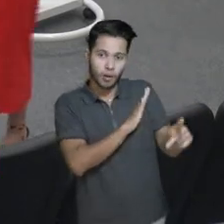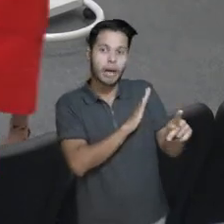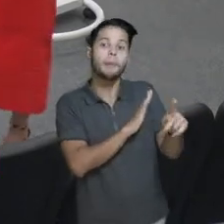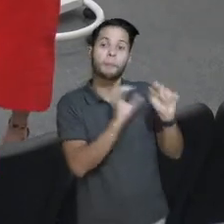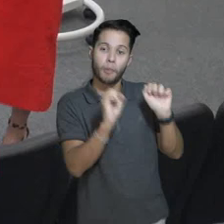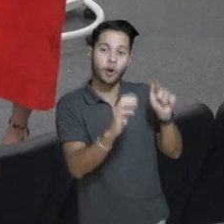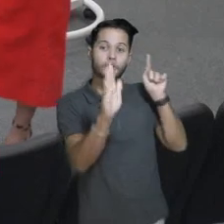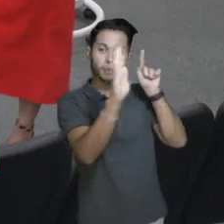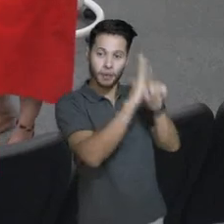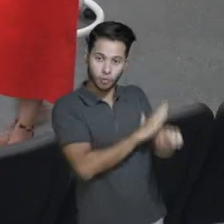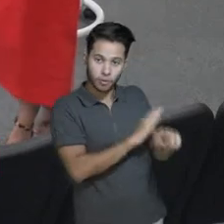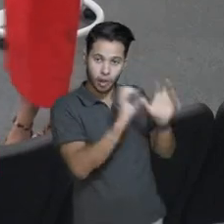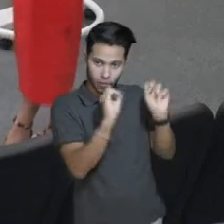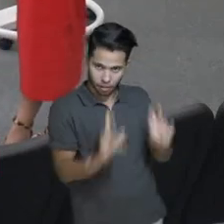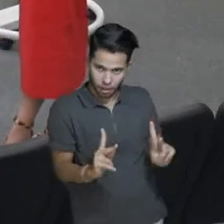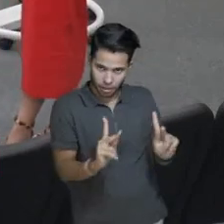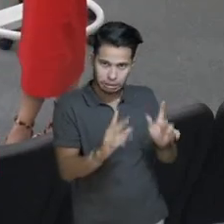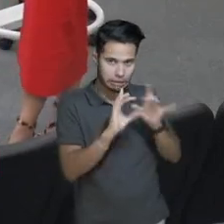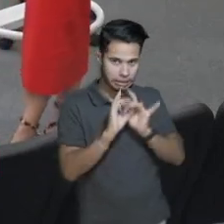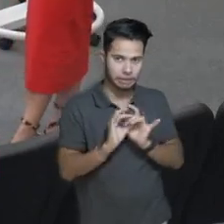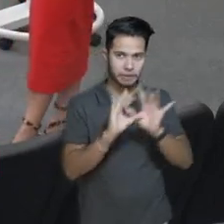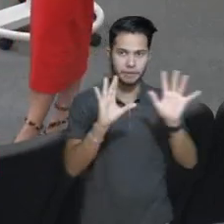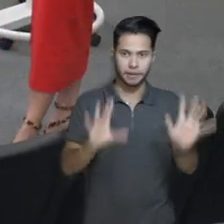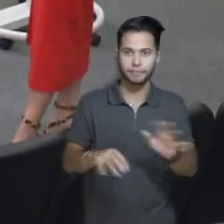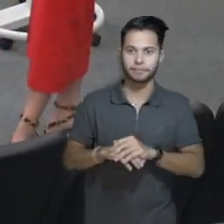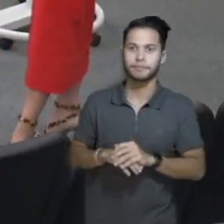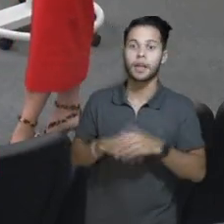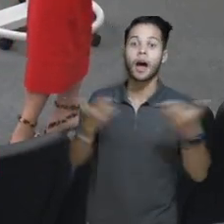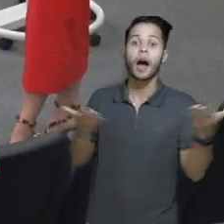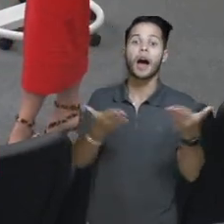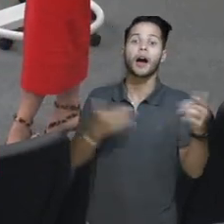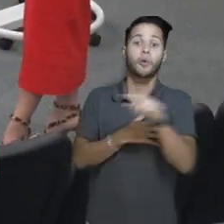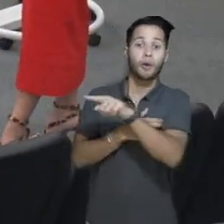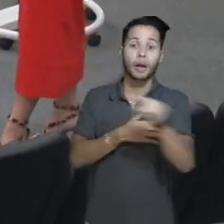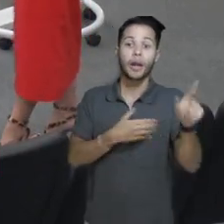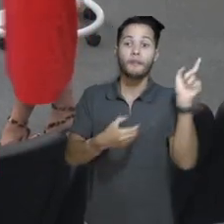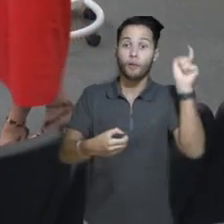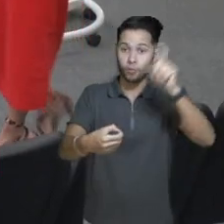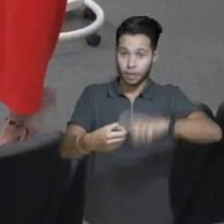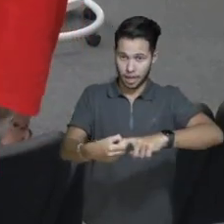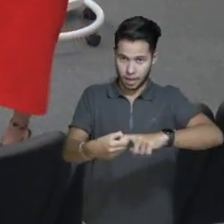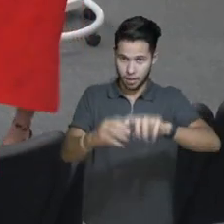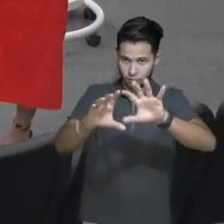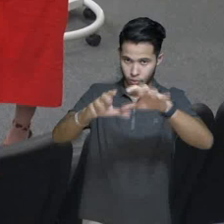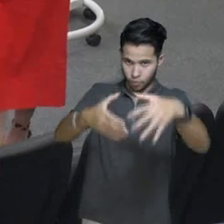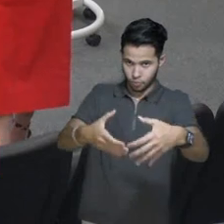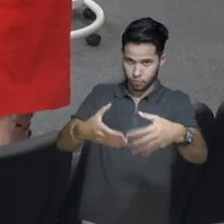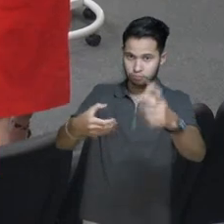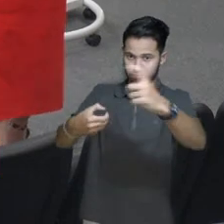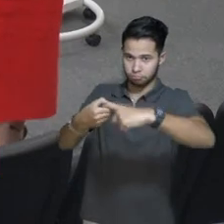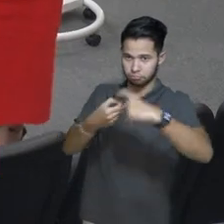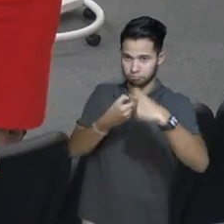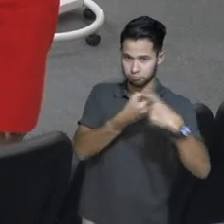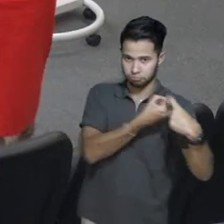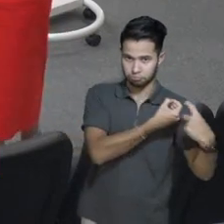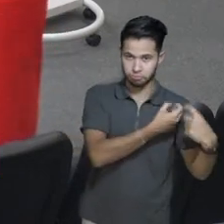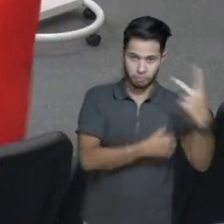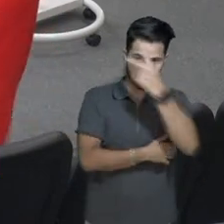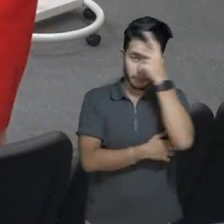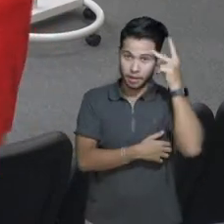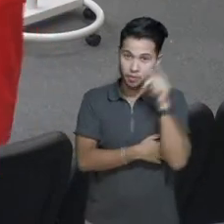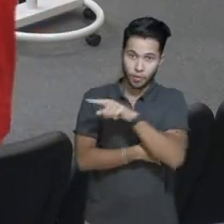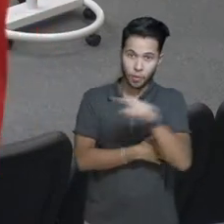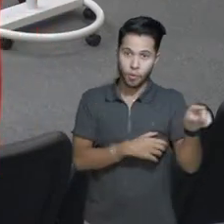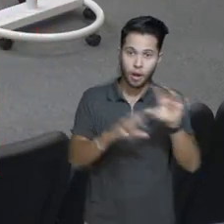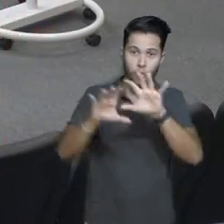consulta agora vocês vão voltar pro grupo de vocês e vocês enquanto grupo Vão buscar uma